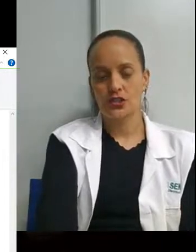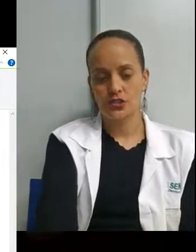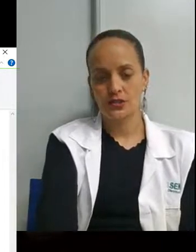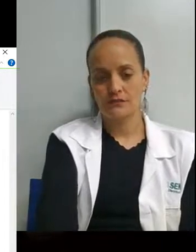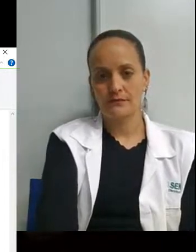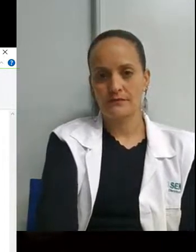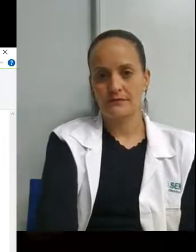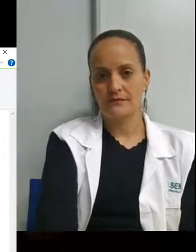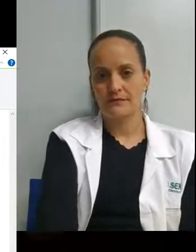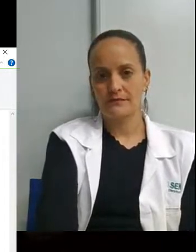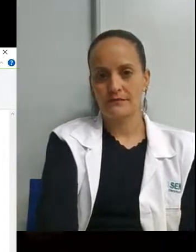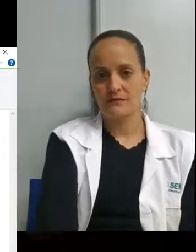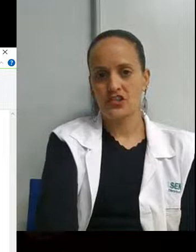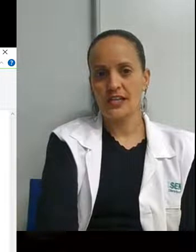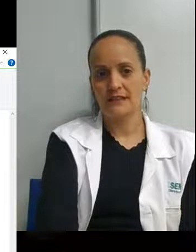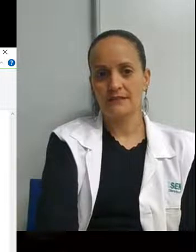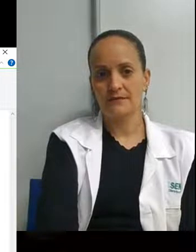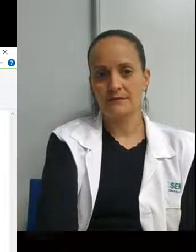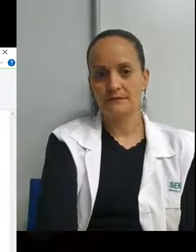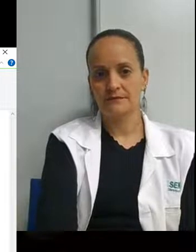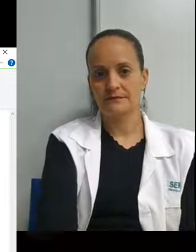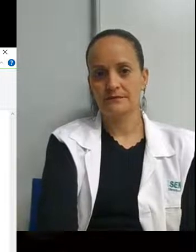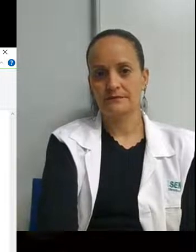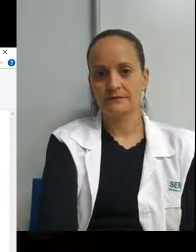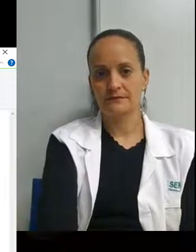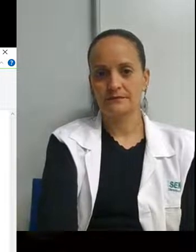27,37. Ah, tá. Obrigado, Cíntia.